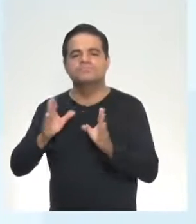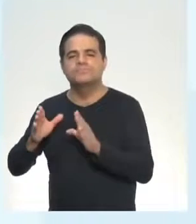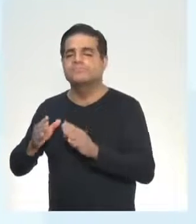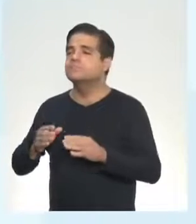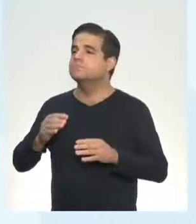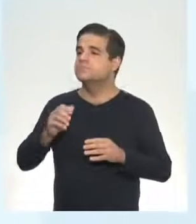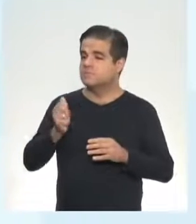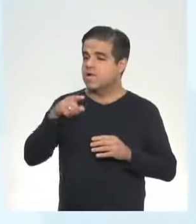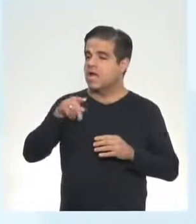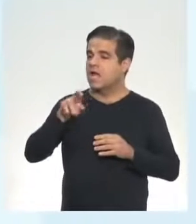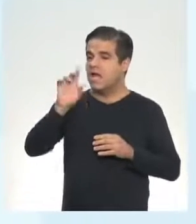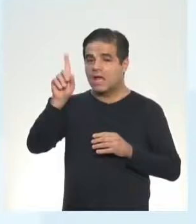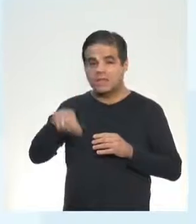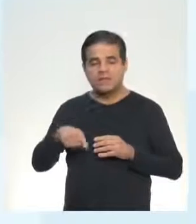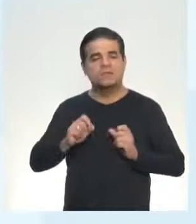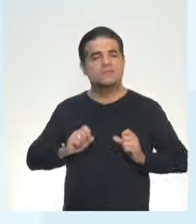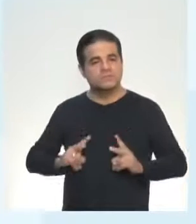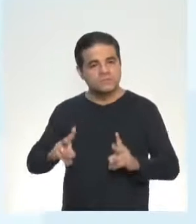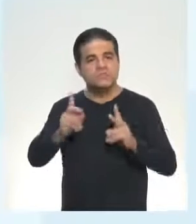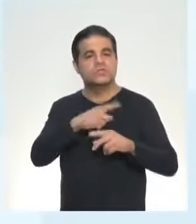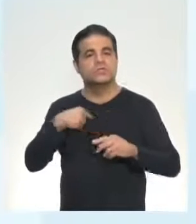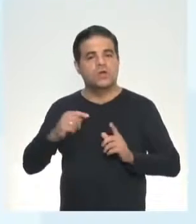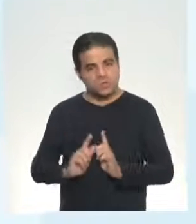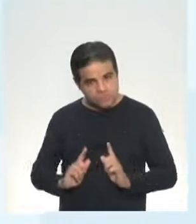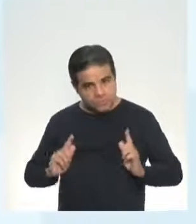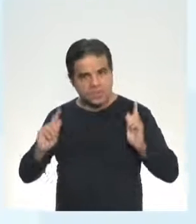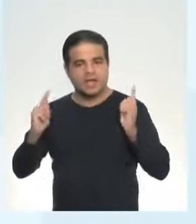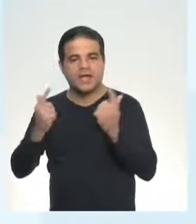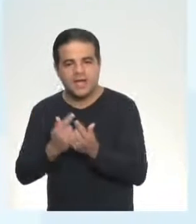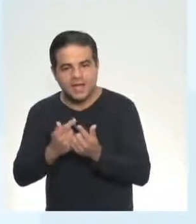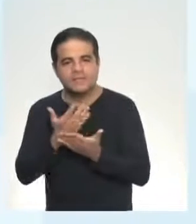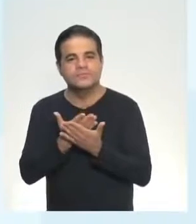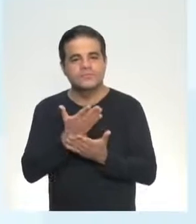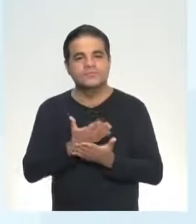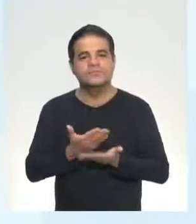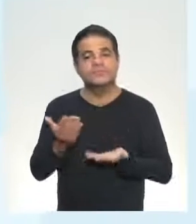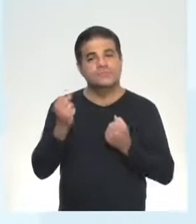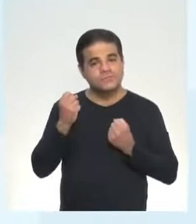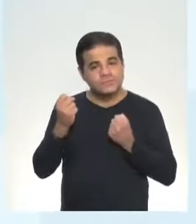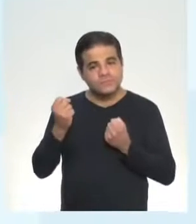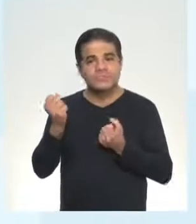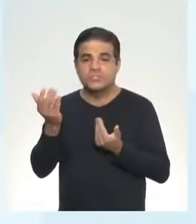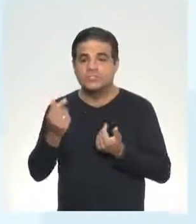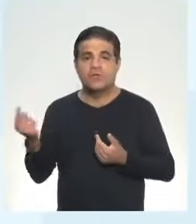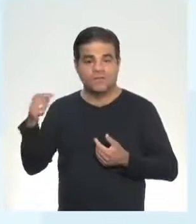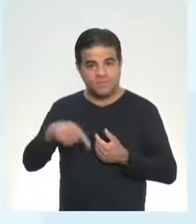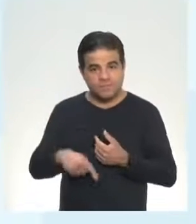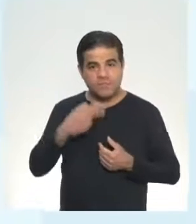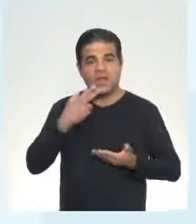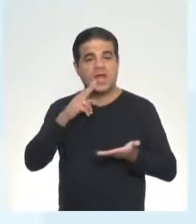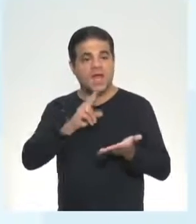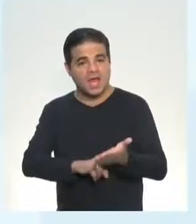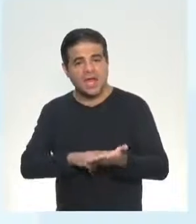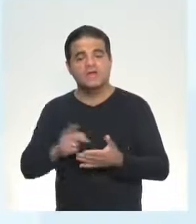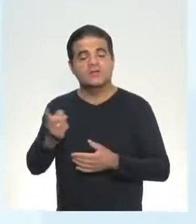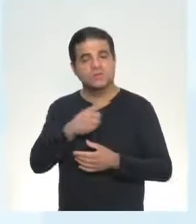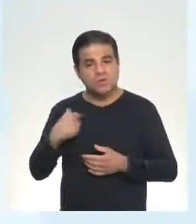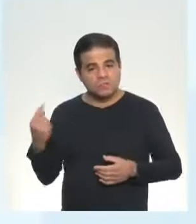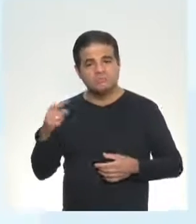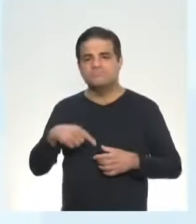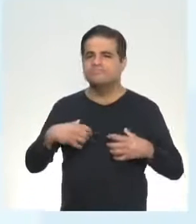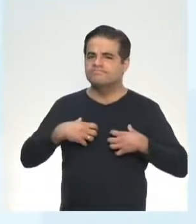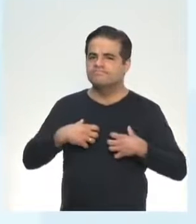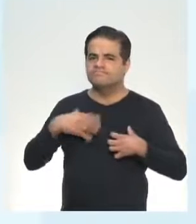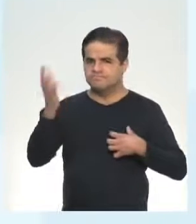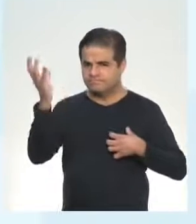Andréia, por favor? Continuando. Nós, do Grêmio Estudantil Força Jovem, vimos, através desta carta, dizer que a gente estamos com